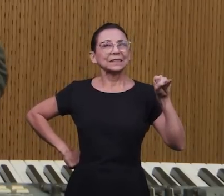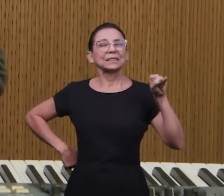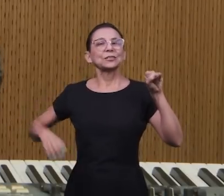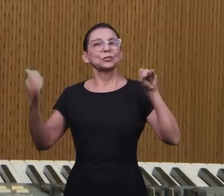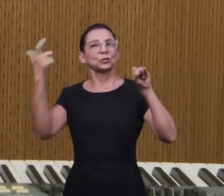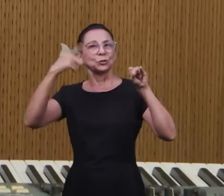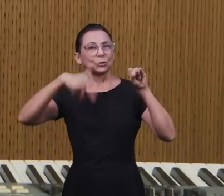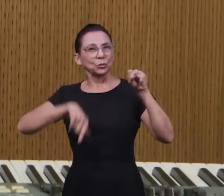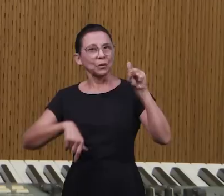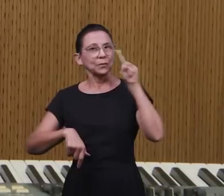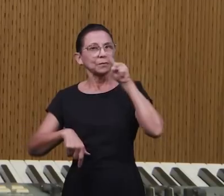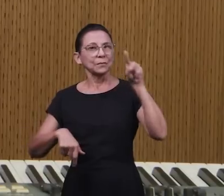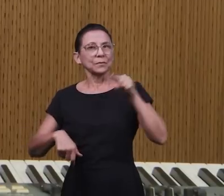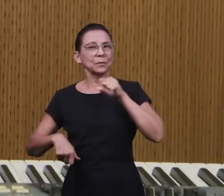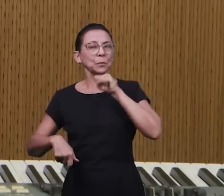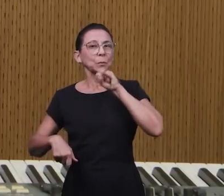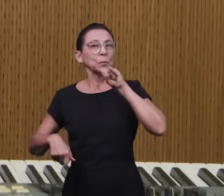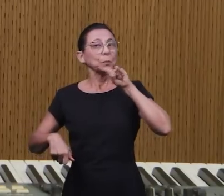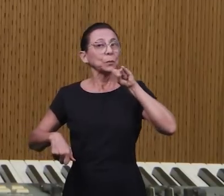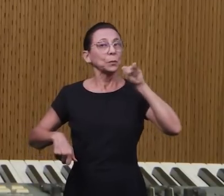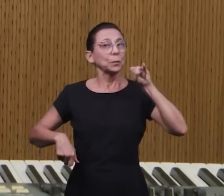Inspirou.